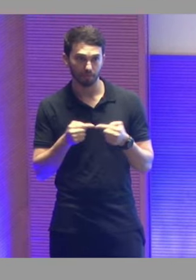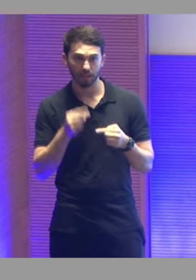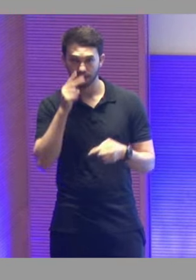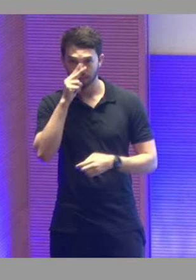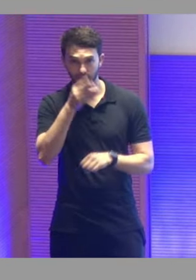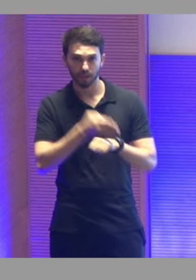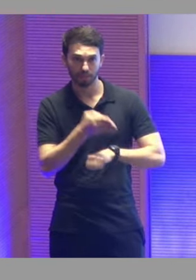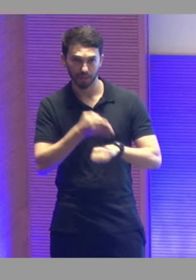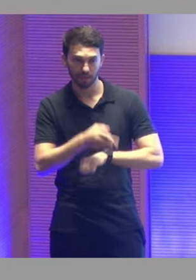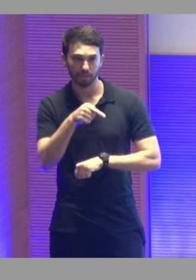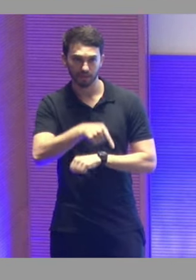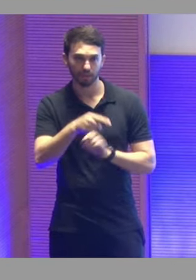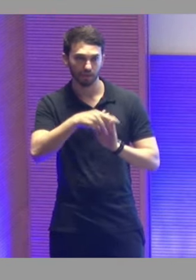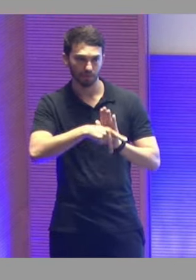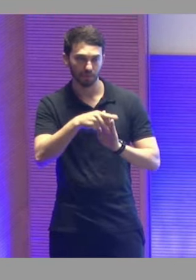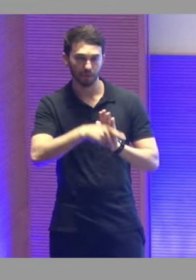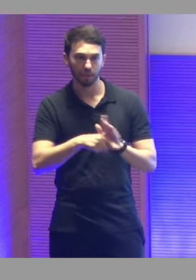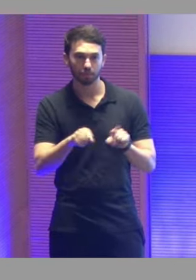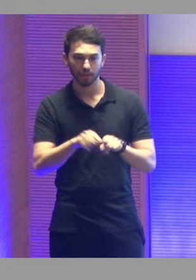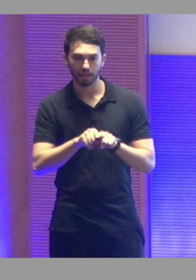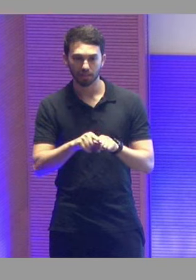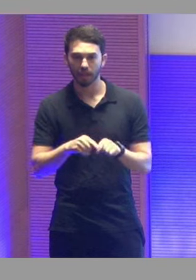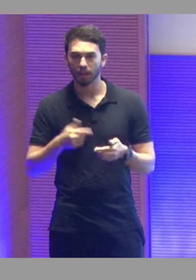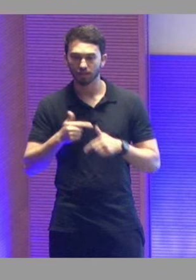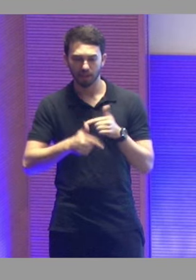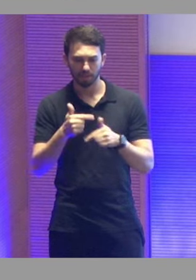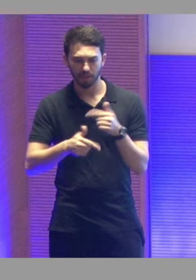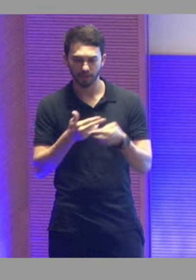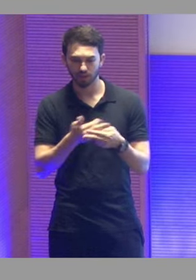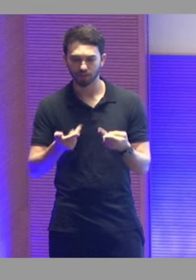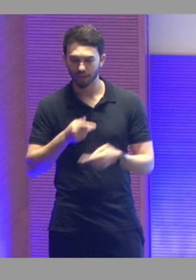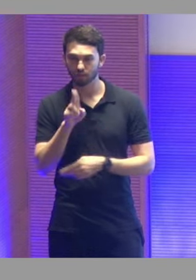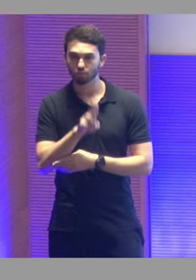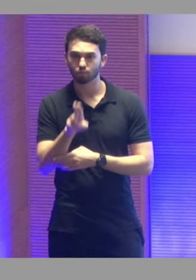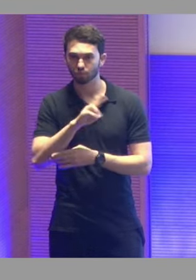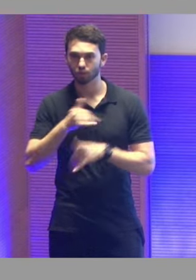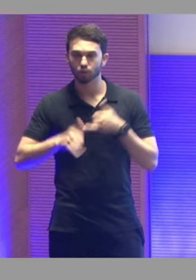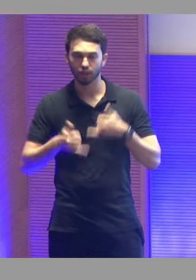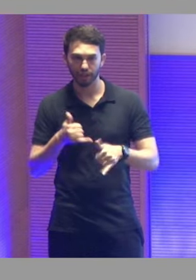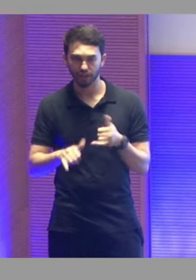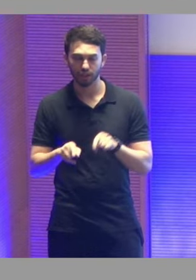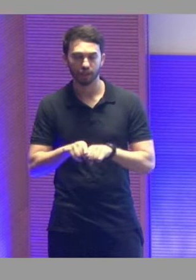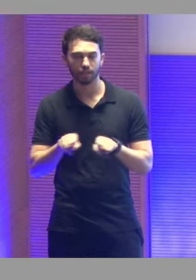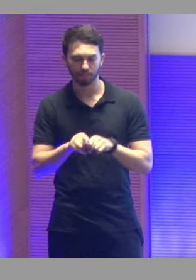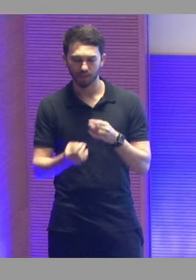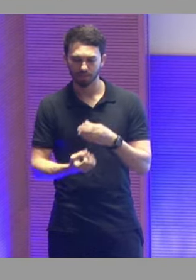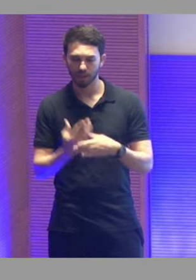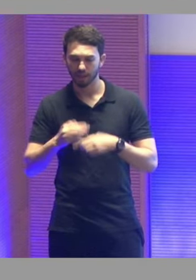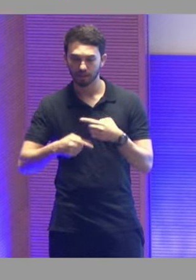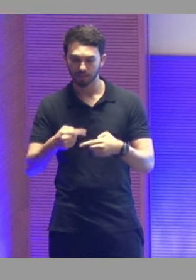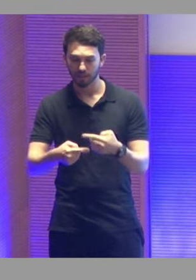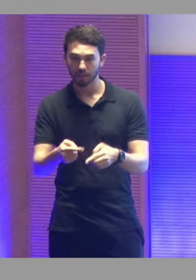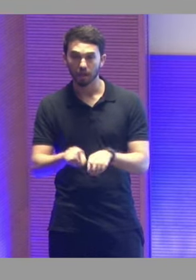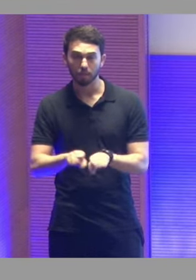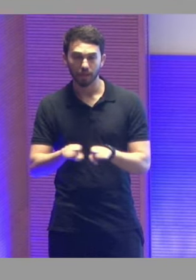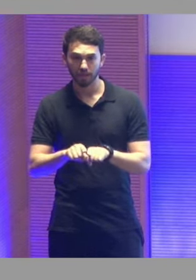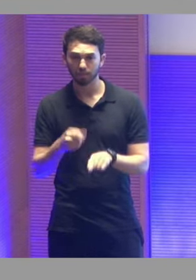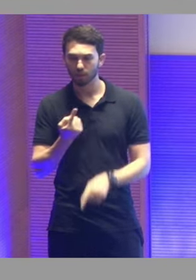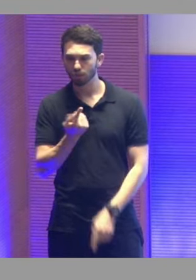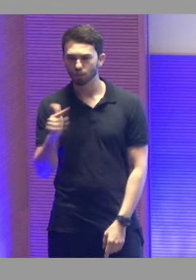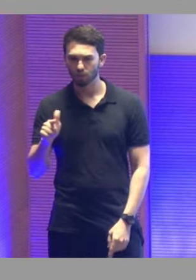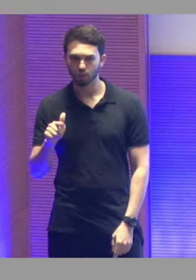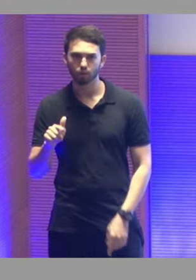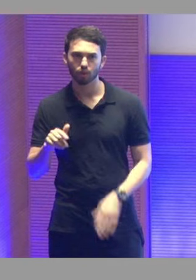participação no programa e também atividades mais intensivas no consumo de energia eh de matérias primas enquanto que o restante 20%